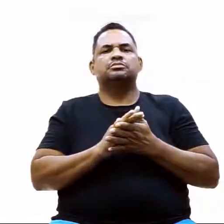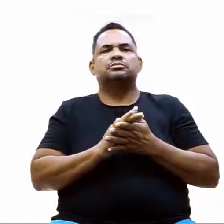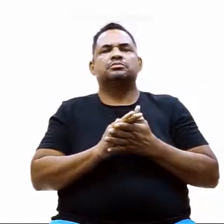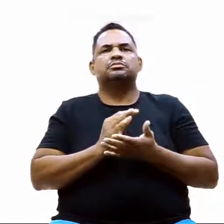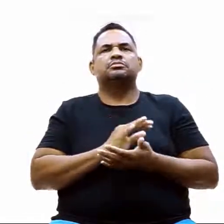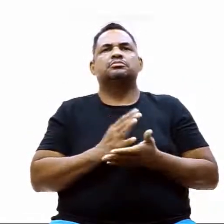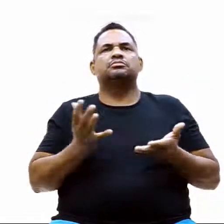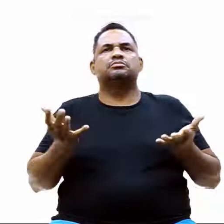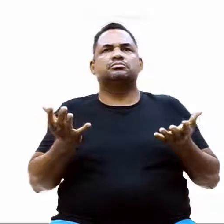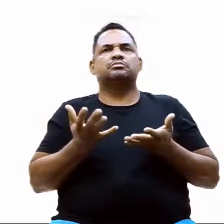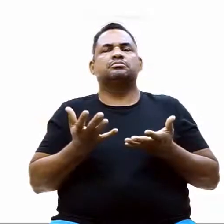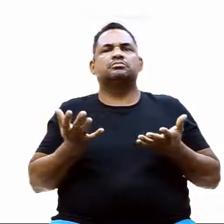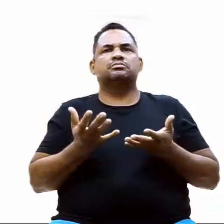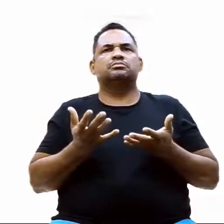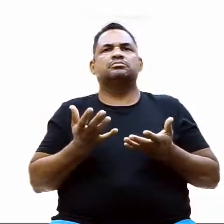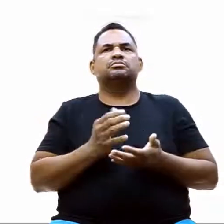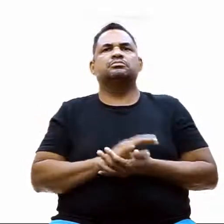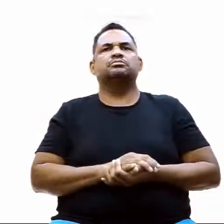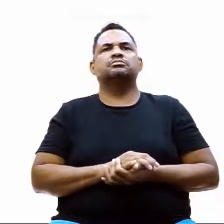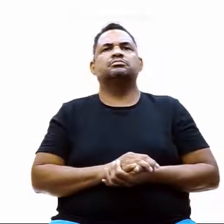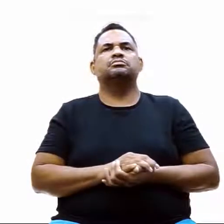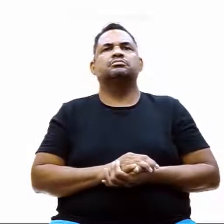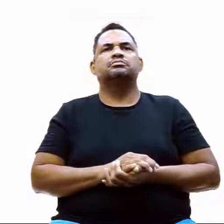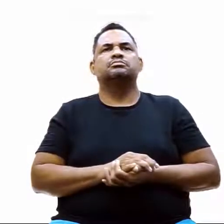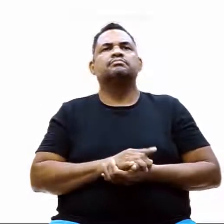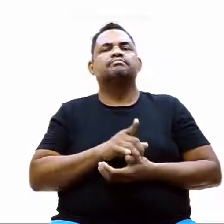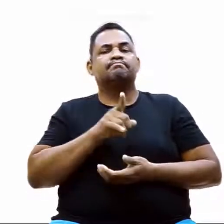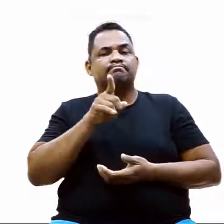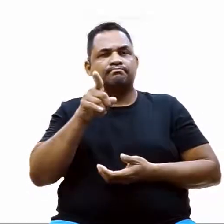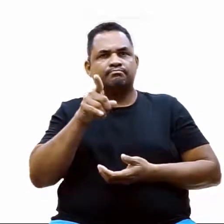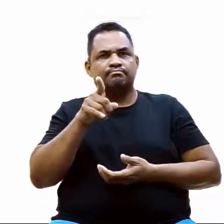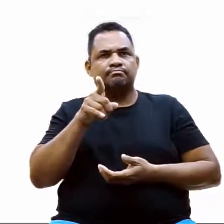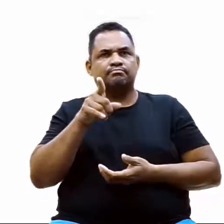Agora, para que você